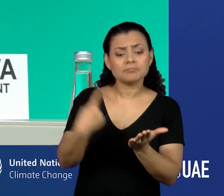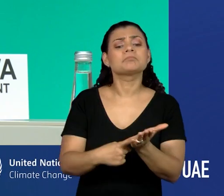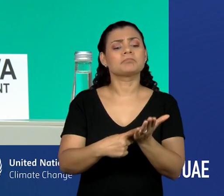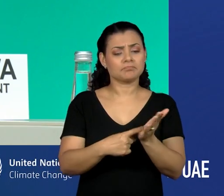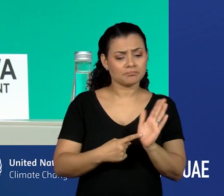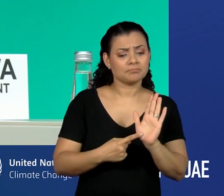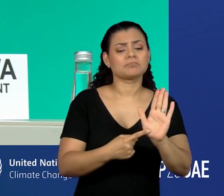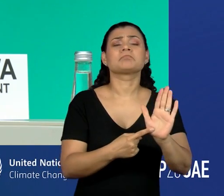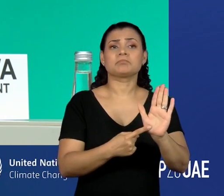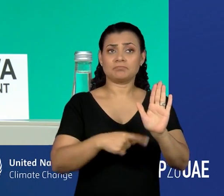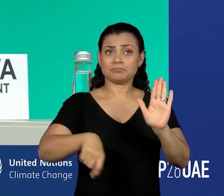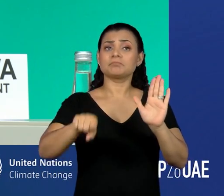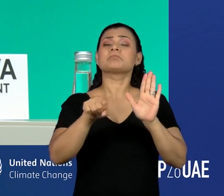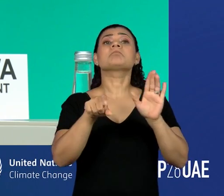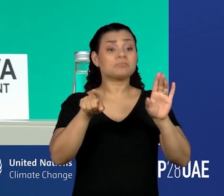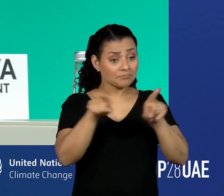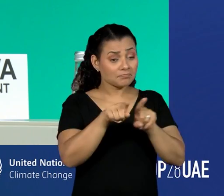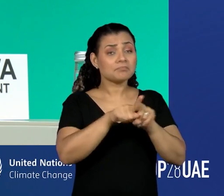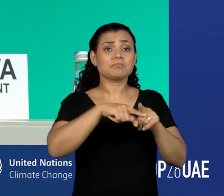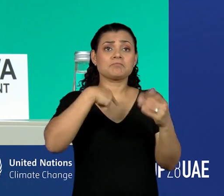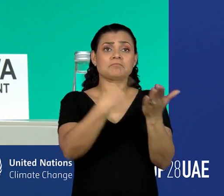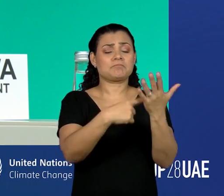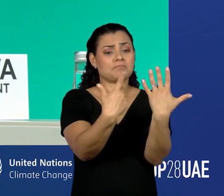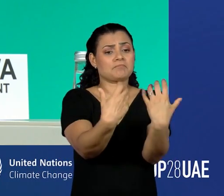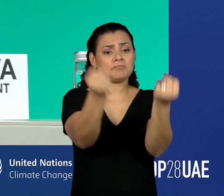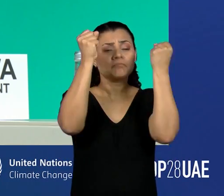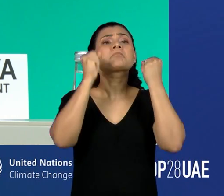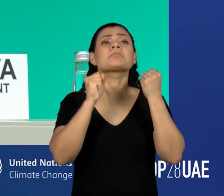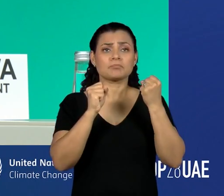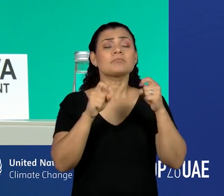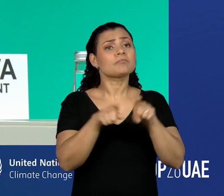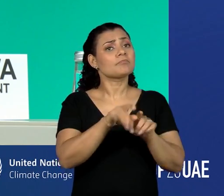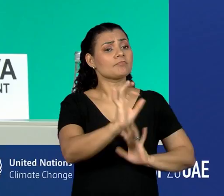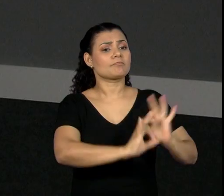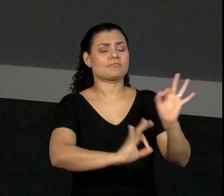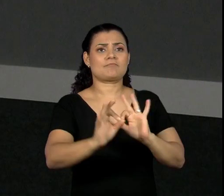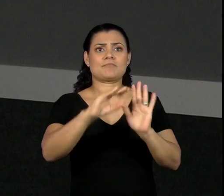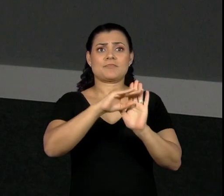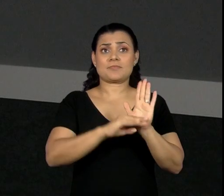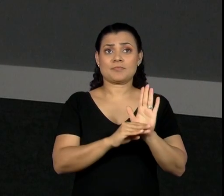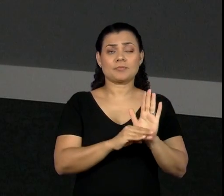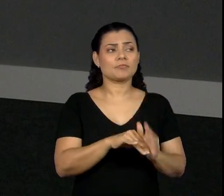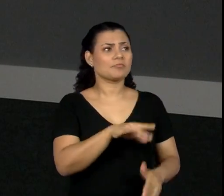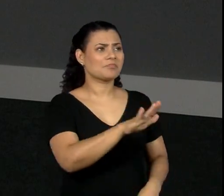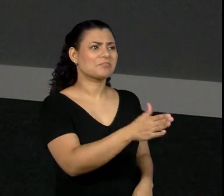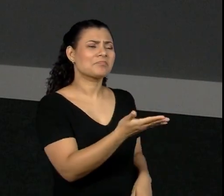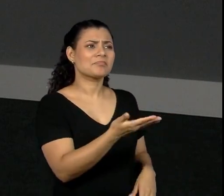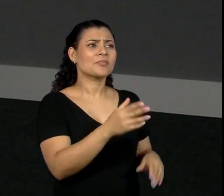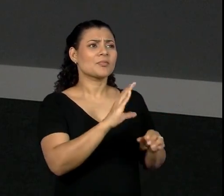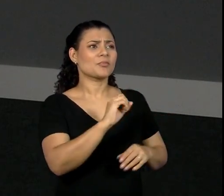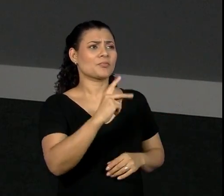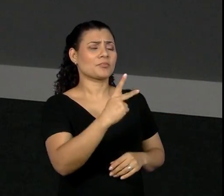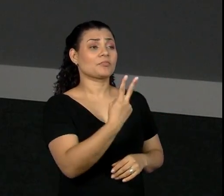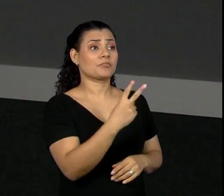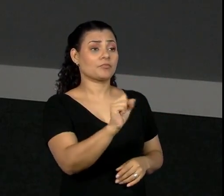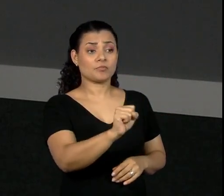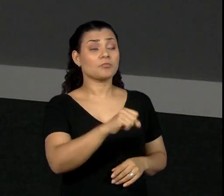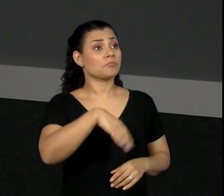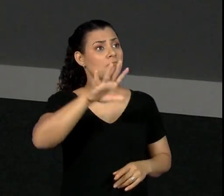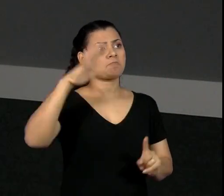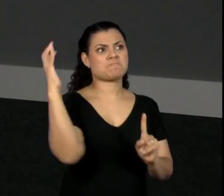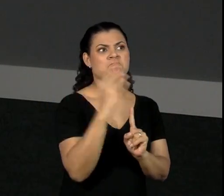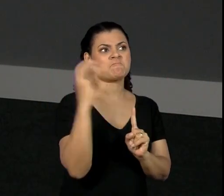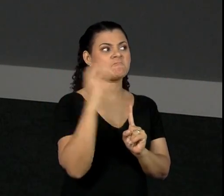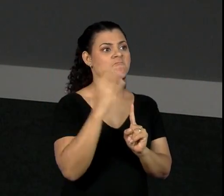aqui assumimos em suas ações, em seus planejamentos. Essa foi a COP com a maior pressão